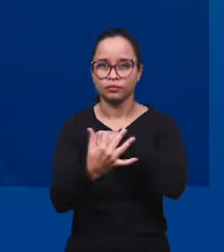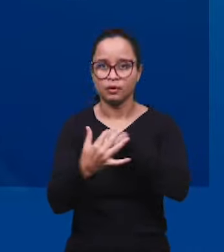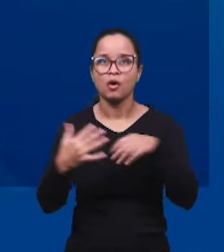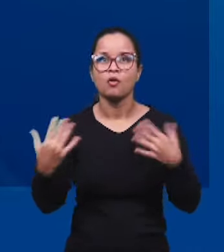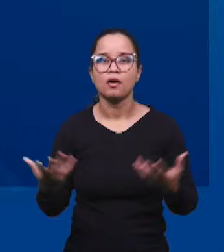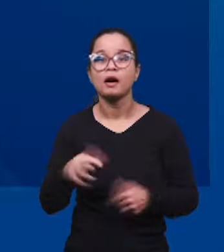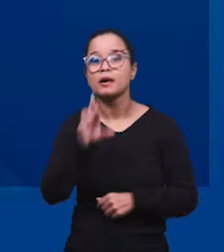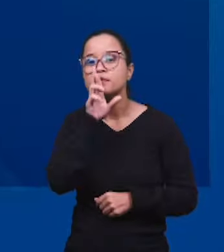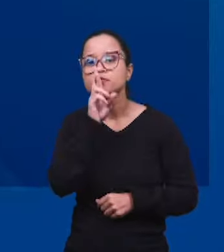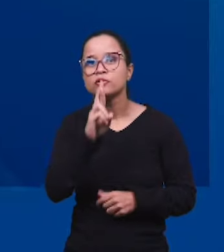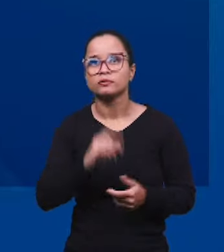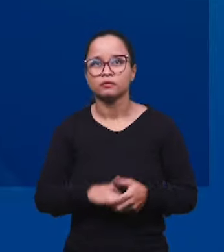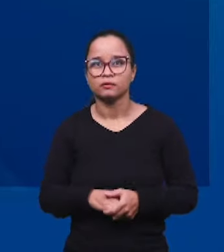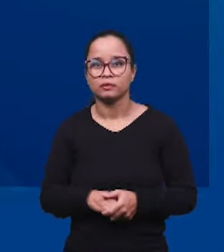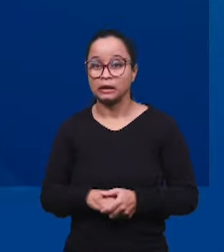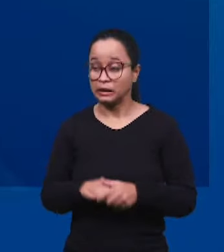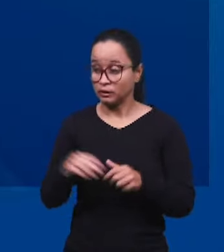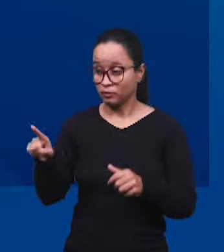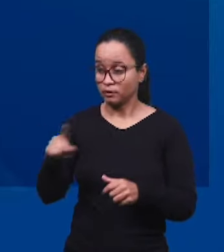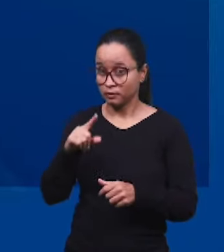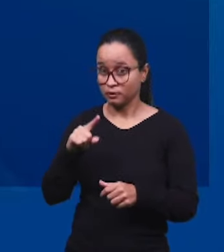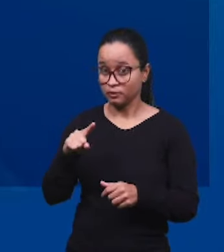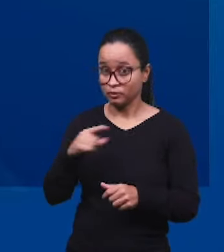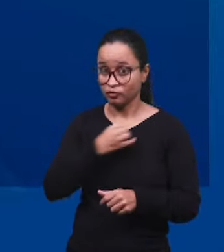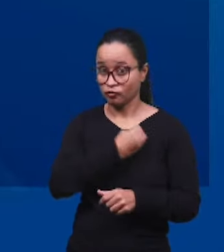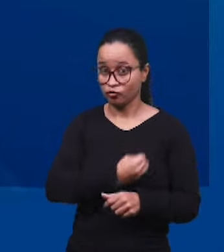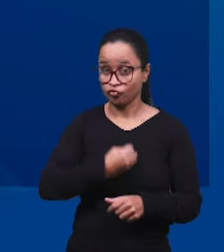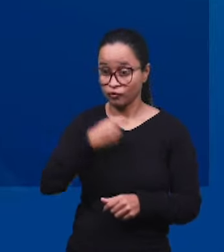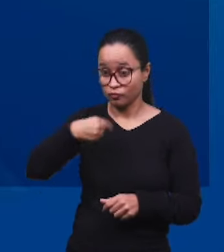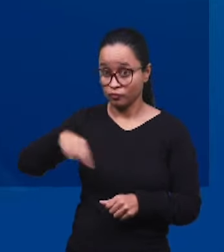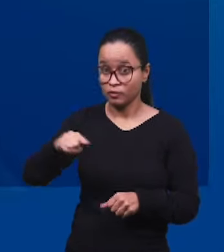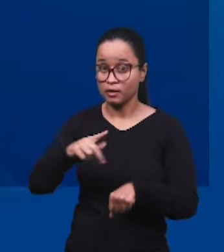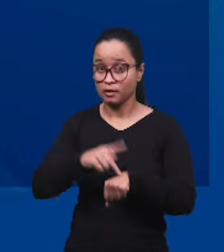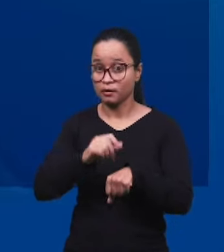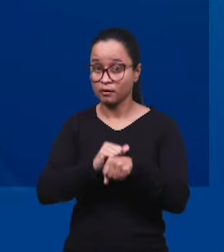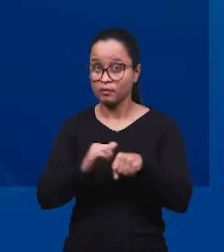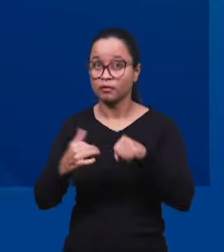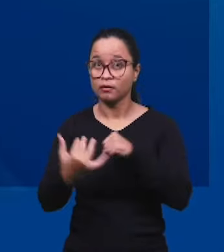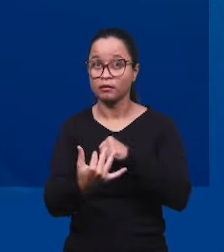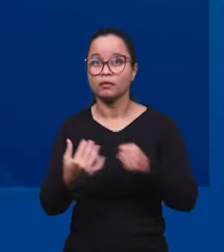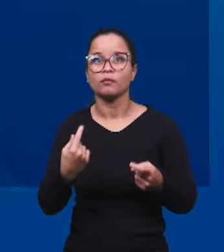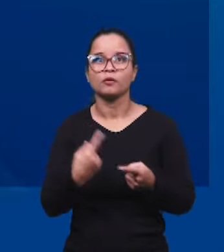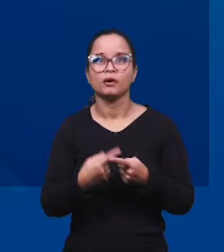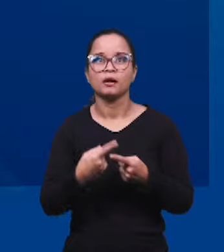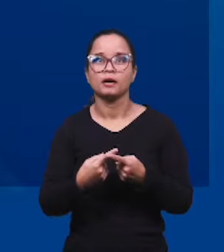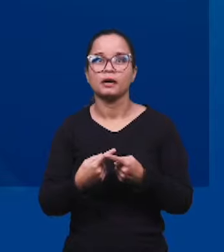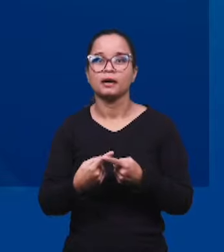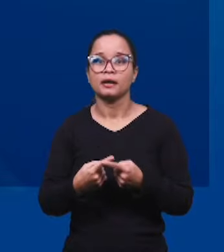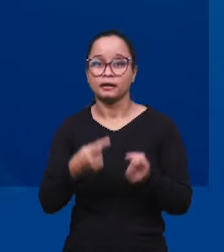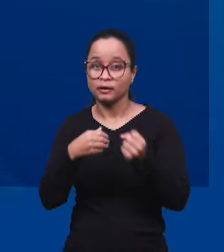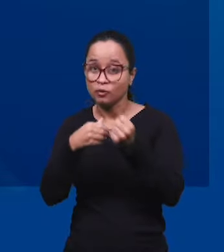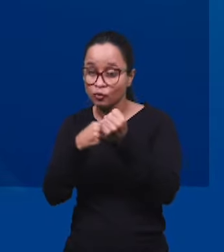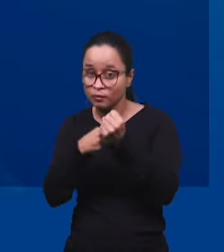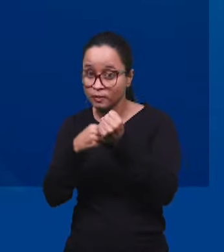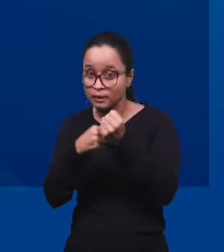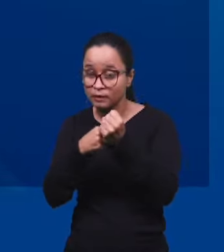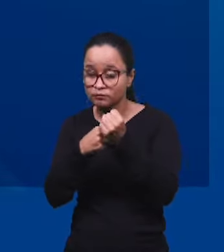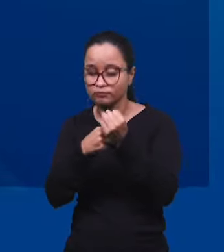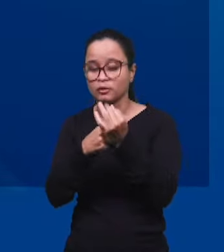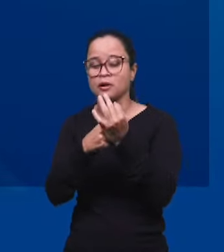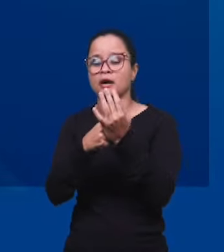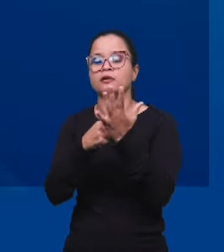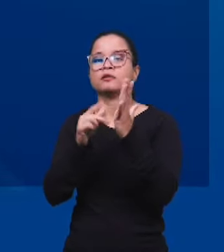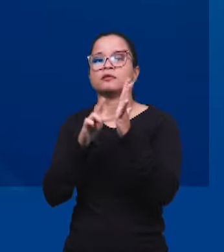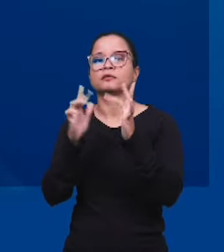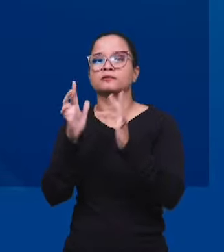Patmos? Resposta: João foi até a ilha de Patmos para que os mistérios de Jesus fossem